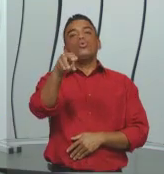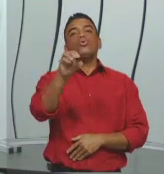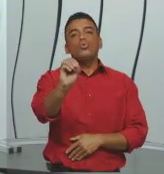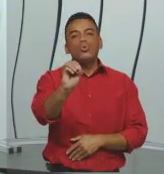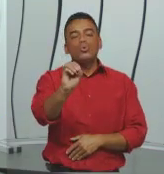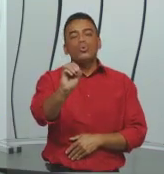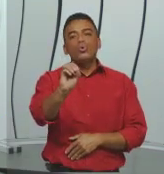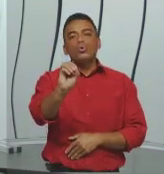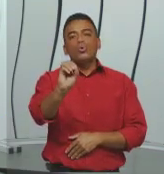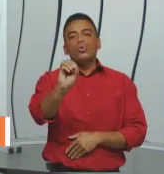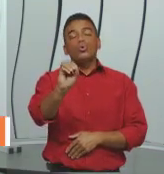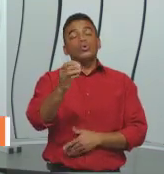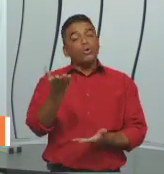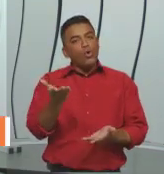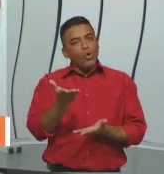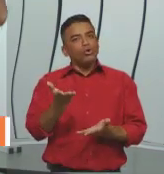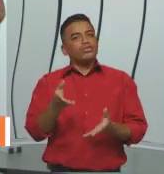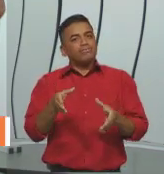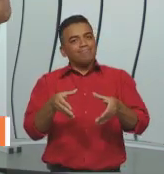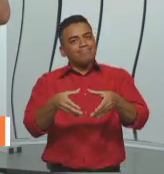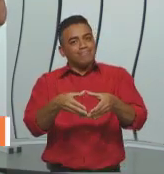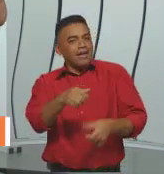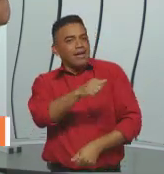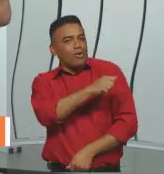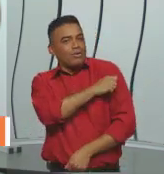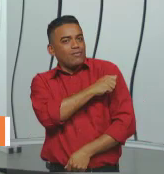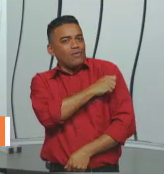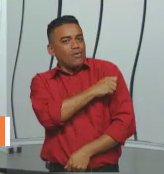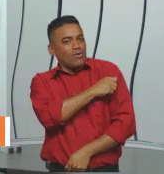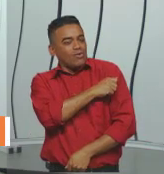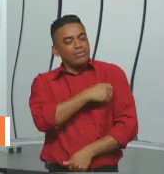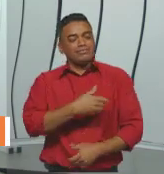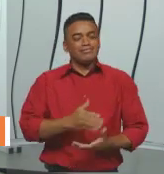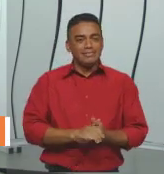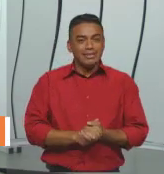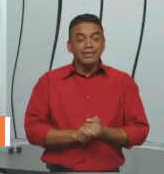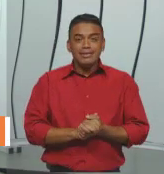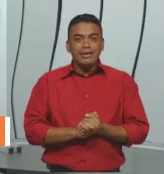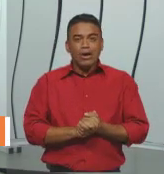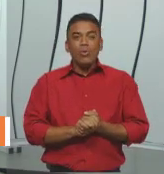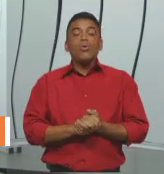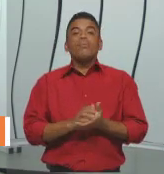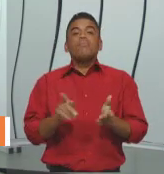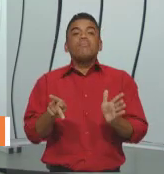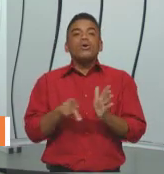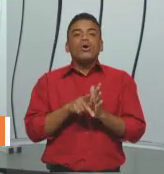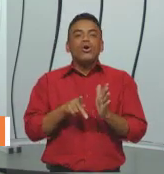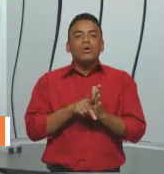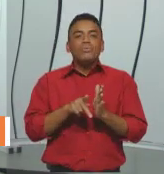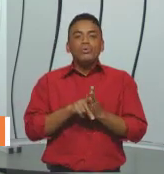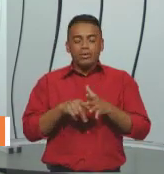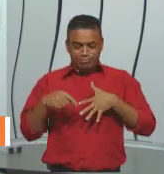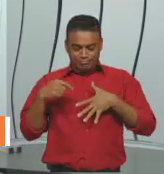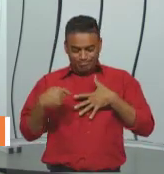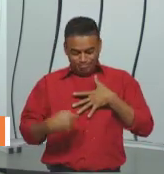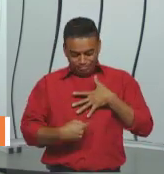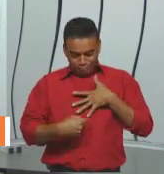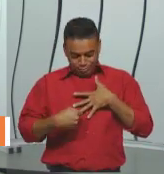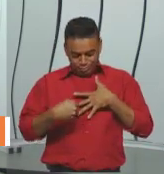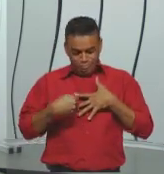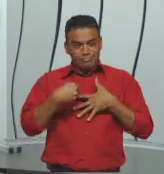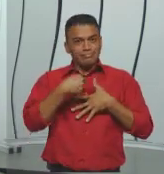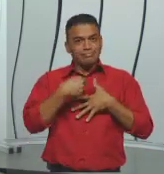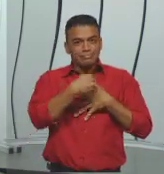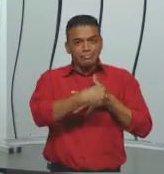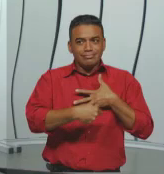com você hoje, aluno do 8º ano do Ensino Fundamental, sobre o sistema endócrino. Nós vamos continuar a aula anterior, essa é a